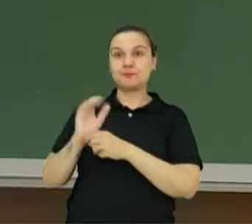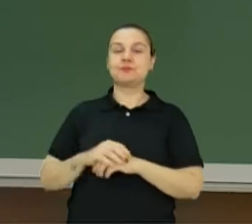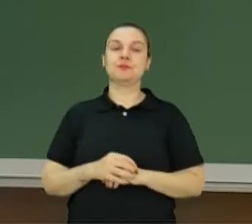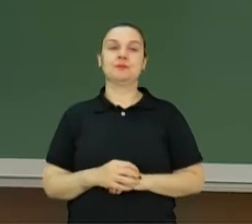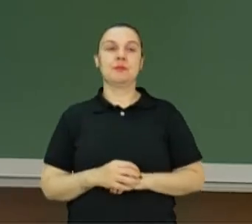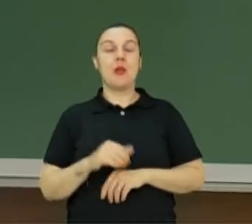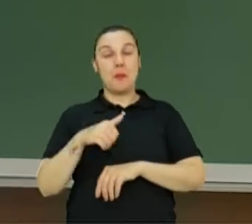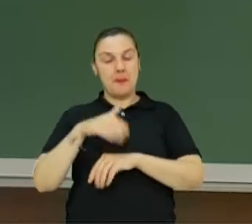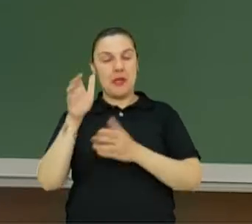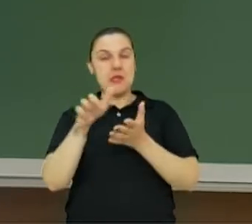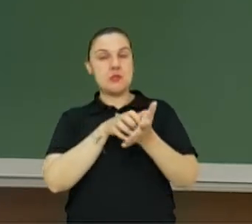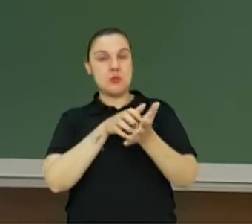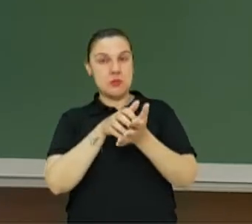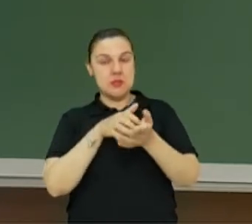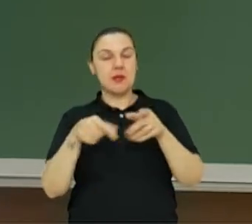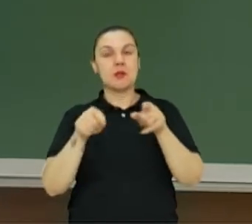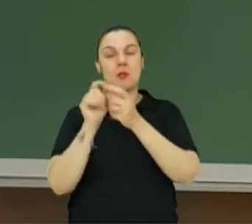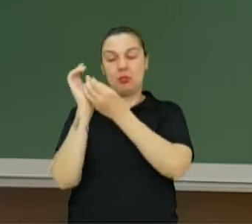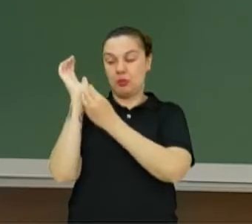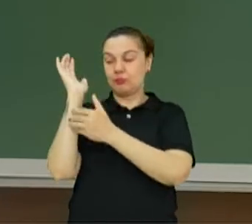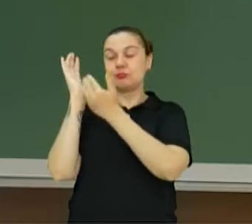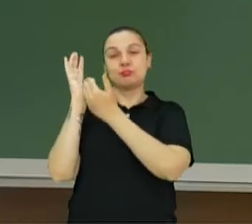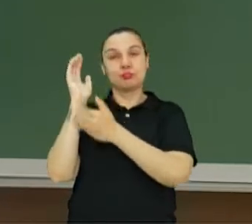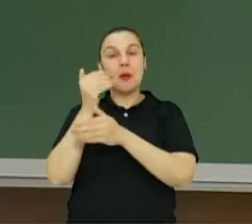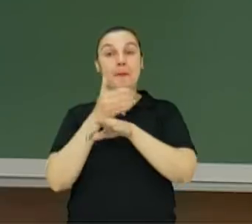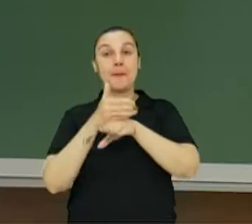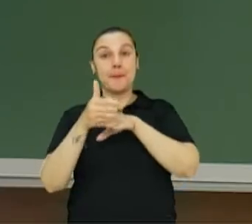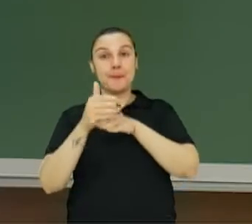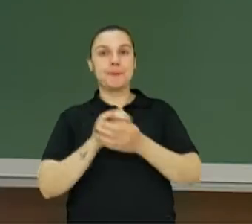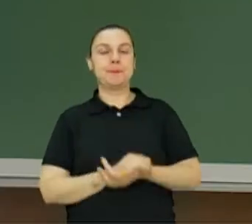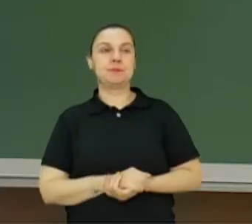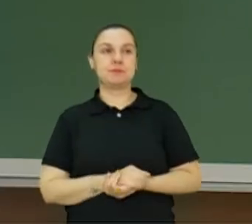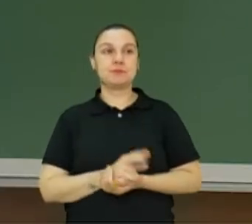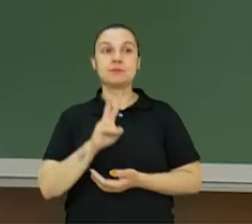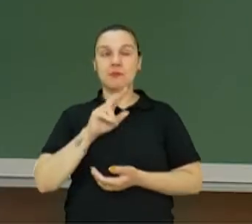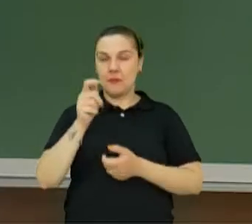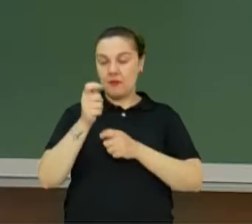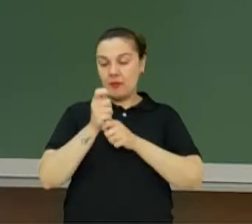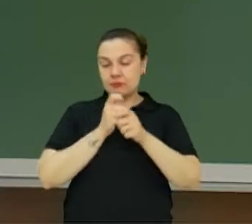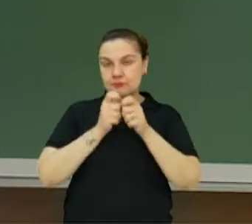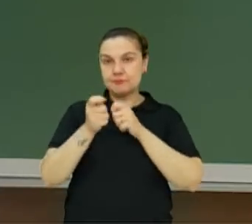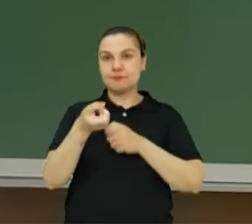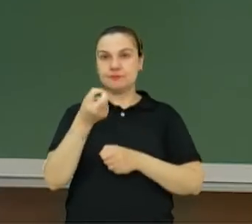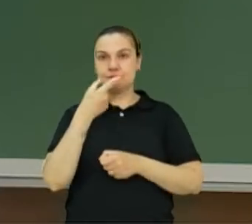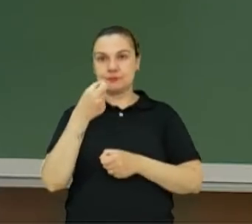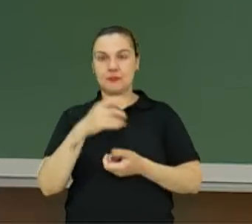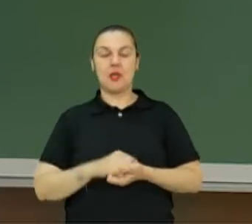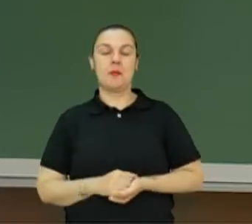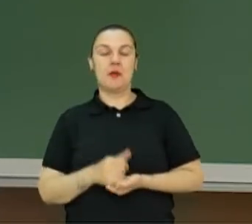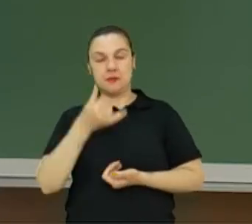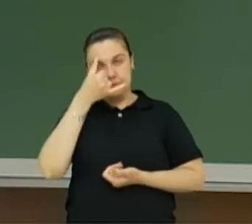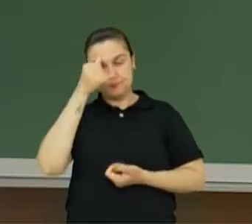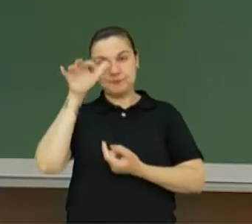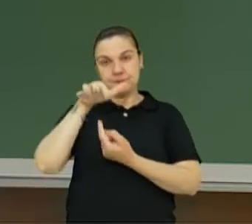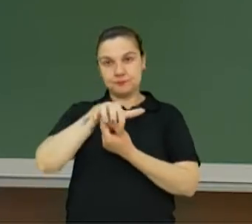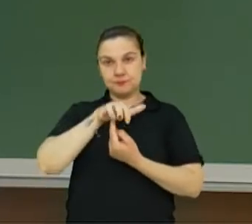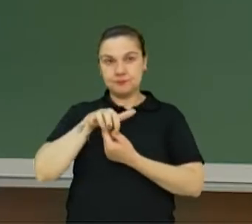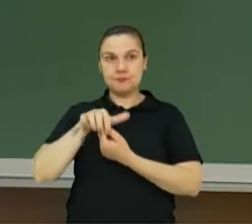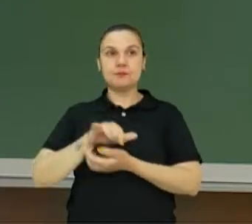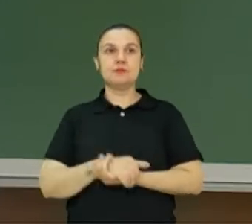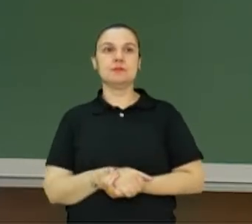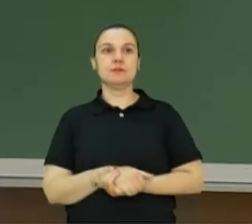coceira, geralmente ela tem muito corrimento branco, tá? E vai tratar com os remédios lá antifúngicos.